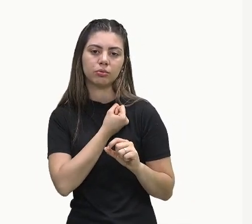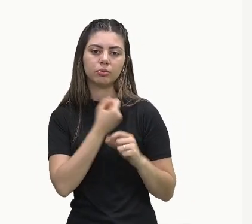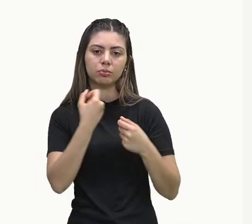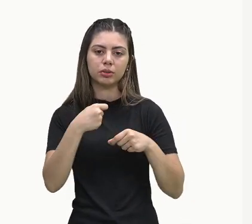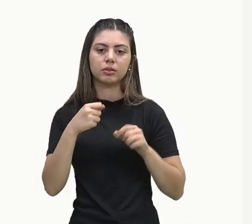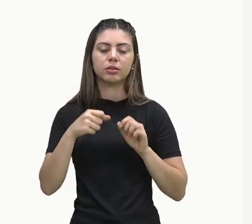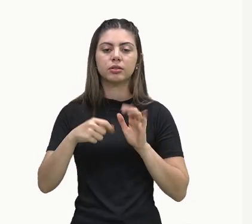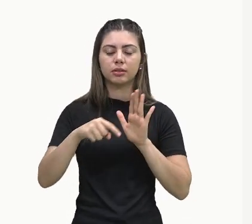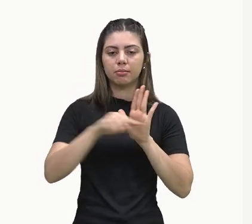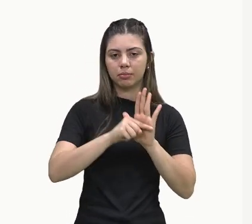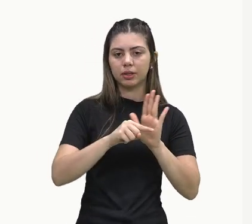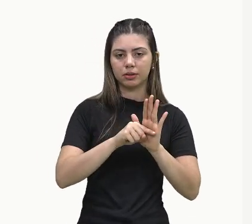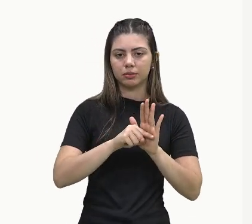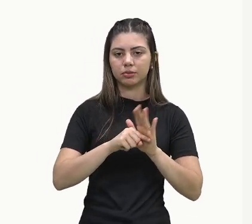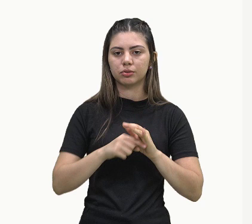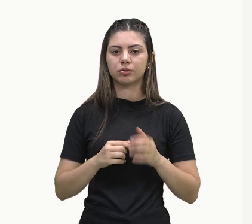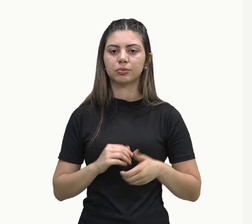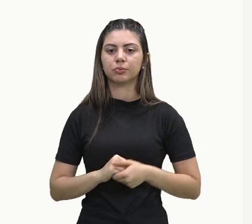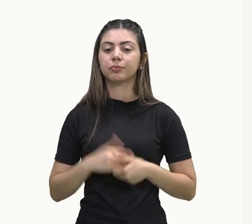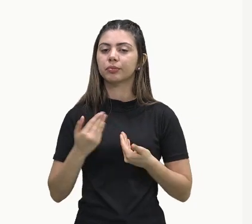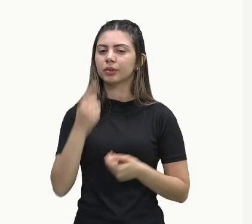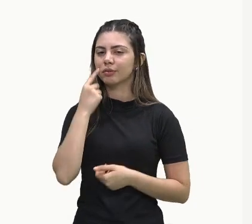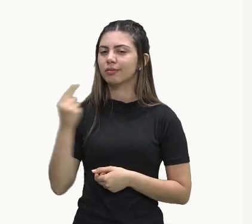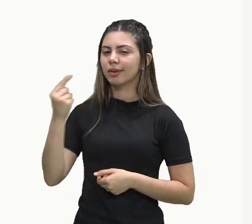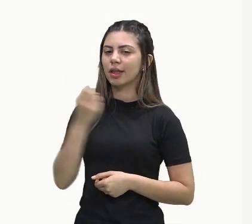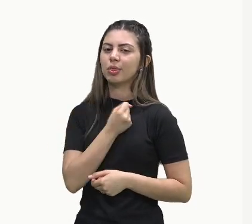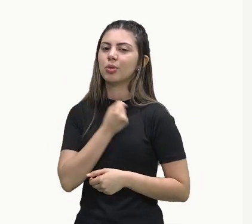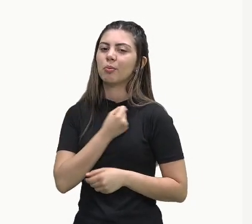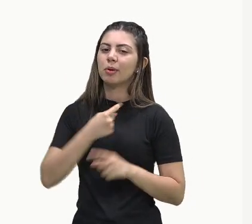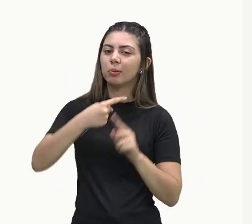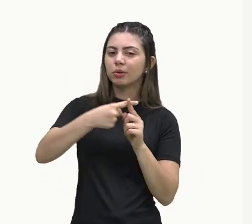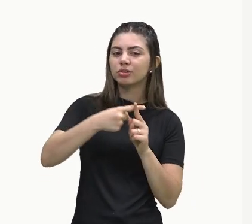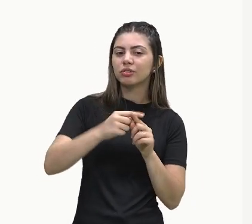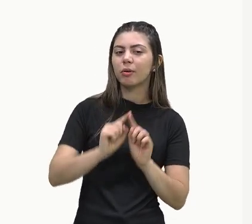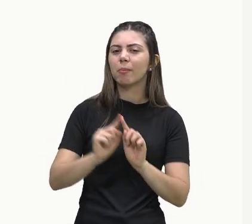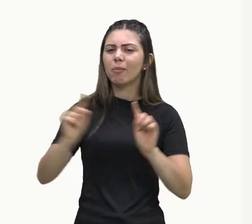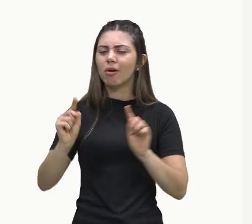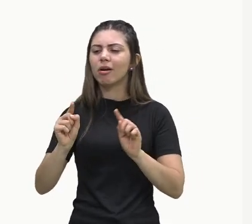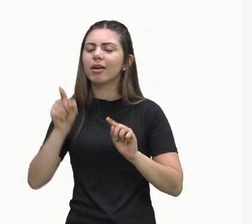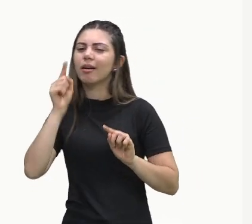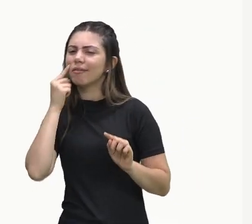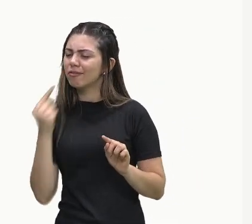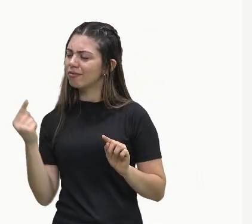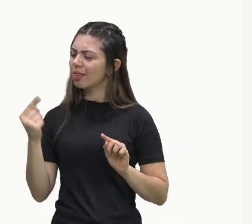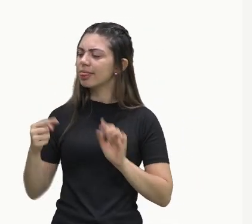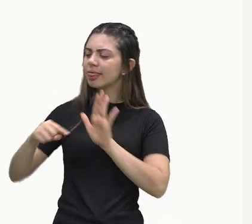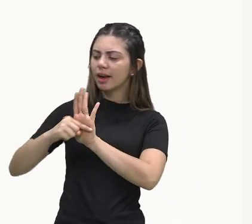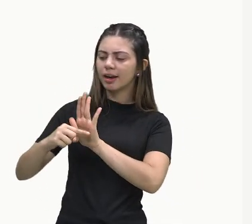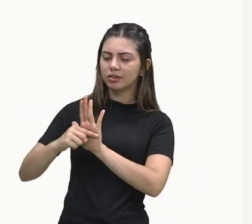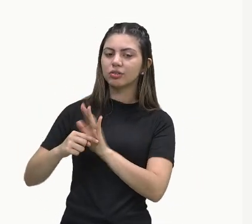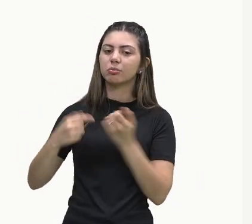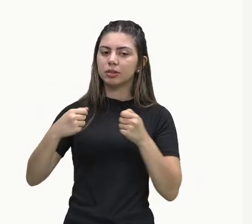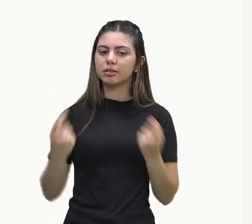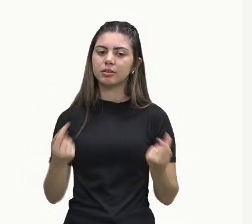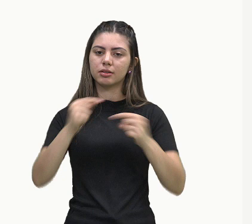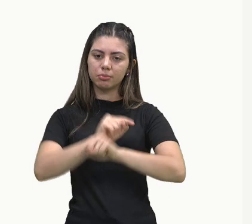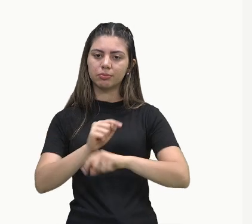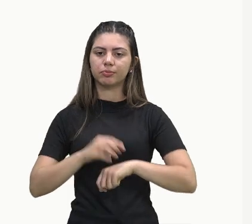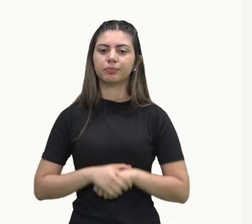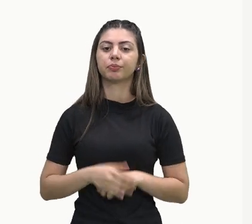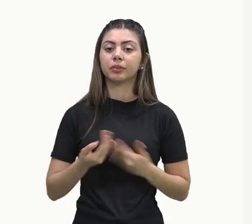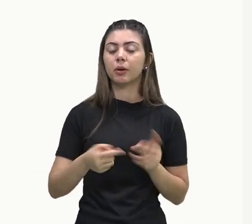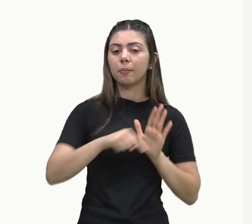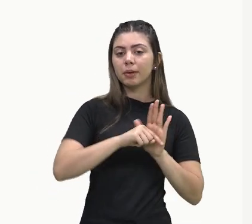menos né por isso que esse 1 aqui Ele é positivo mas aqui ele tá o quê negativo tá então eu vou ter